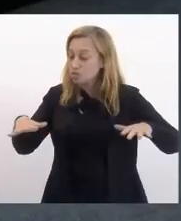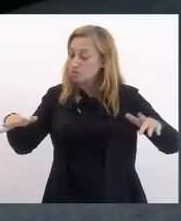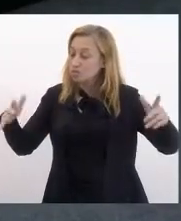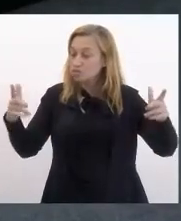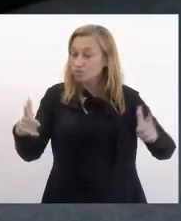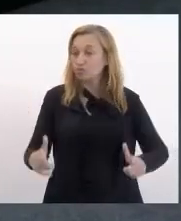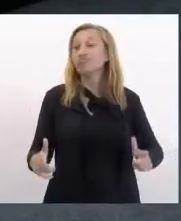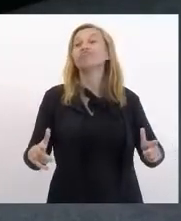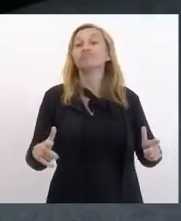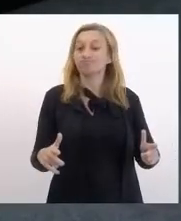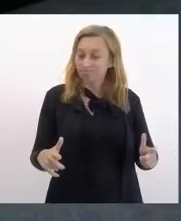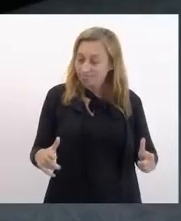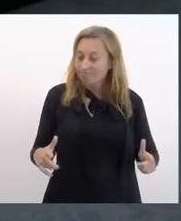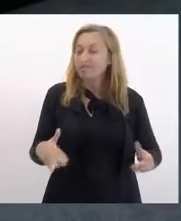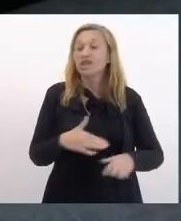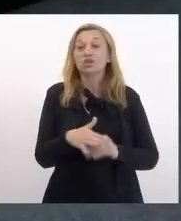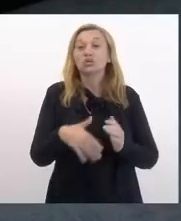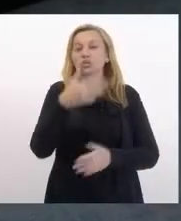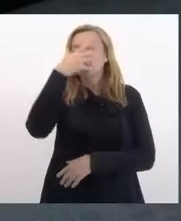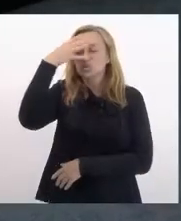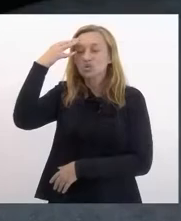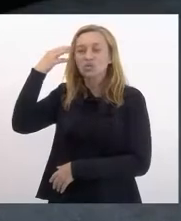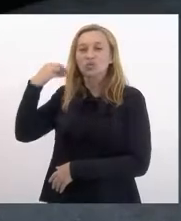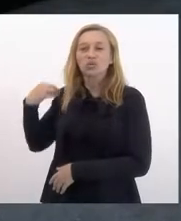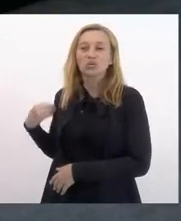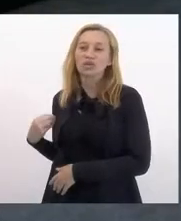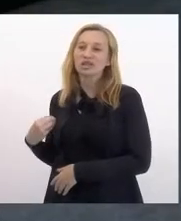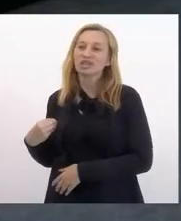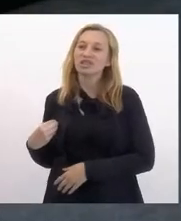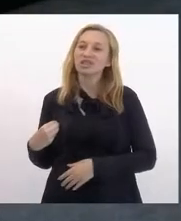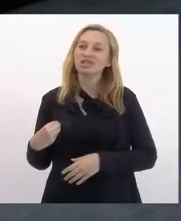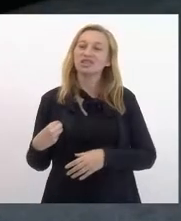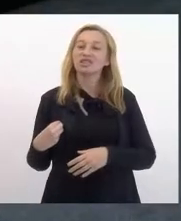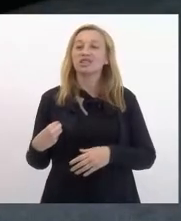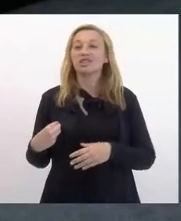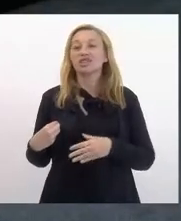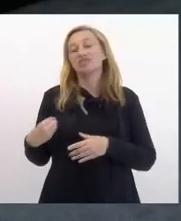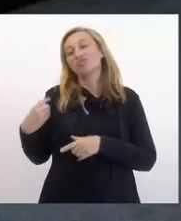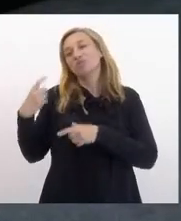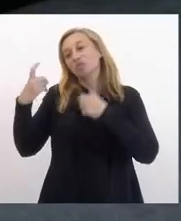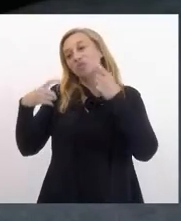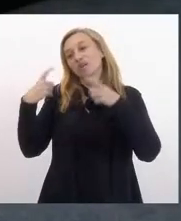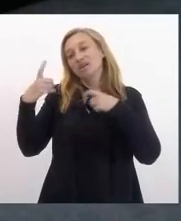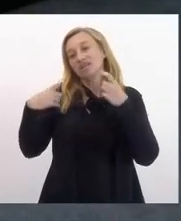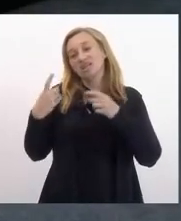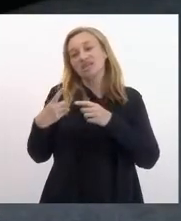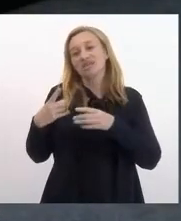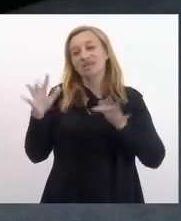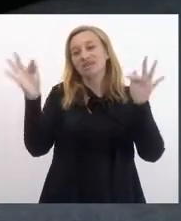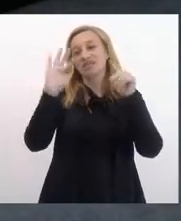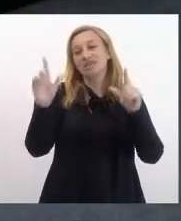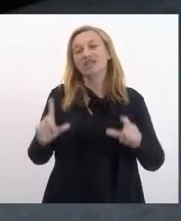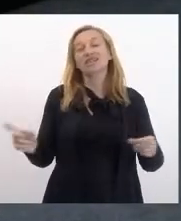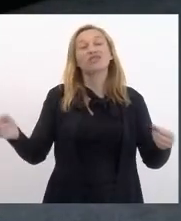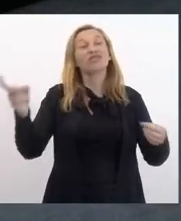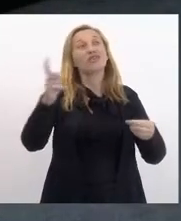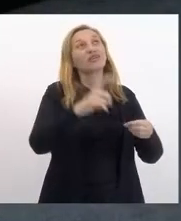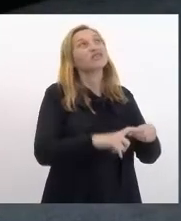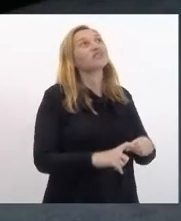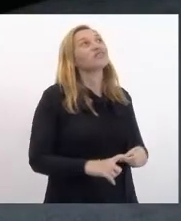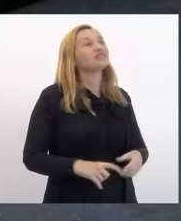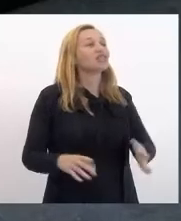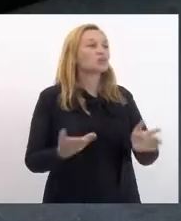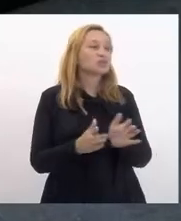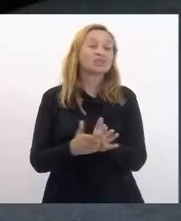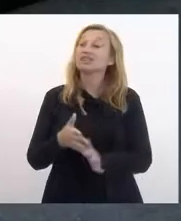naquele ambiente. Todos esquecem das maledicências, entendeu? E a felicidade rola. Então, o